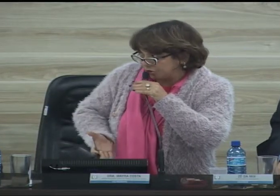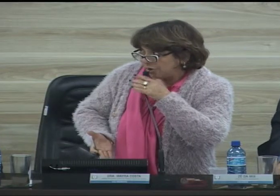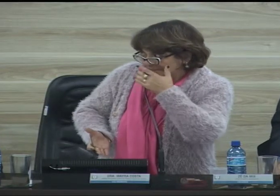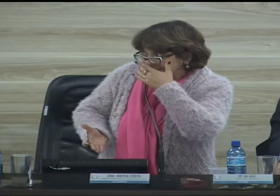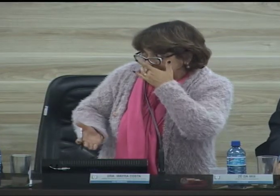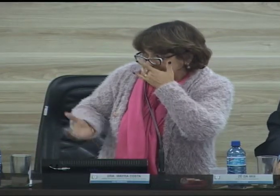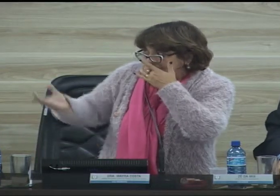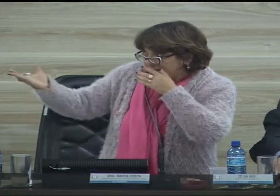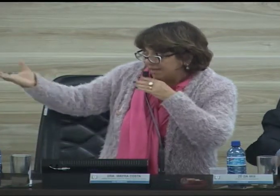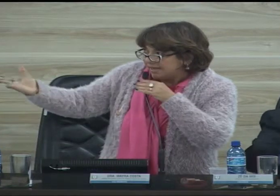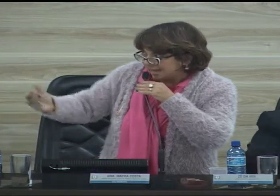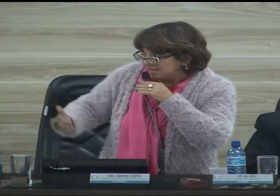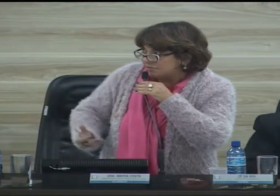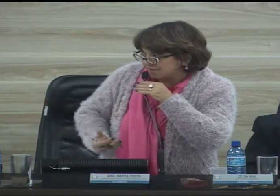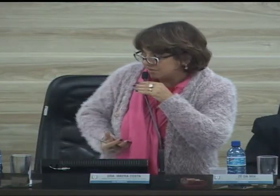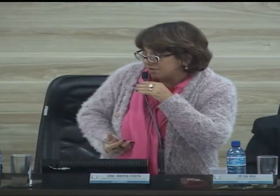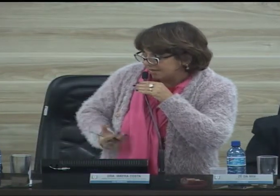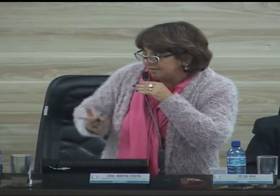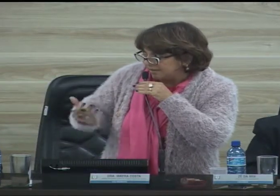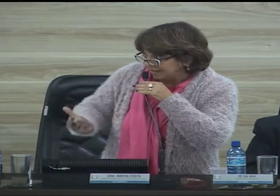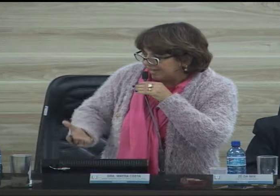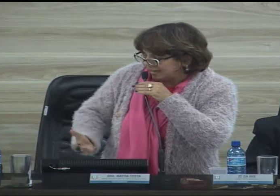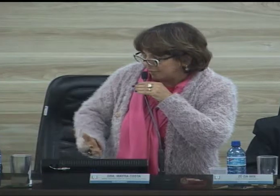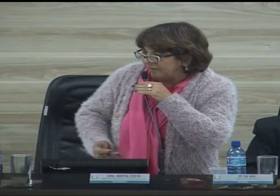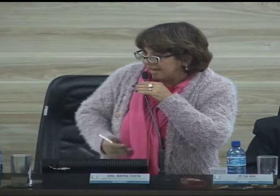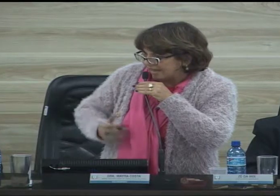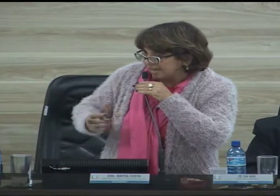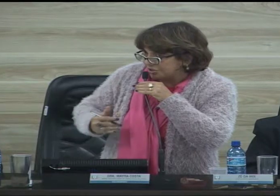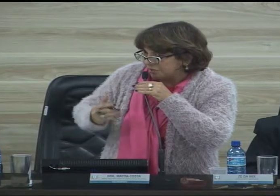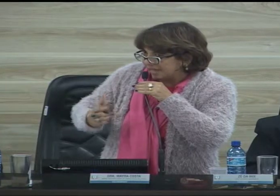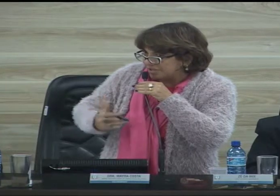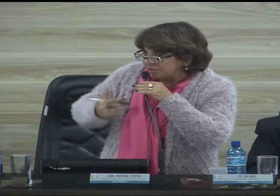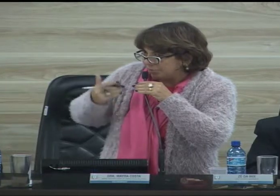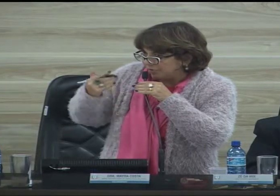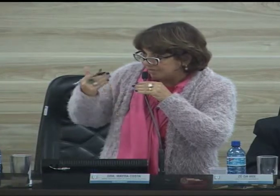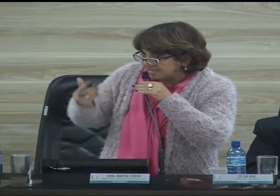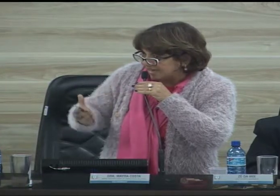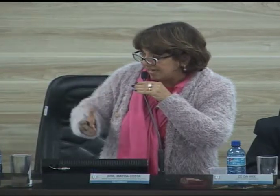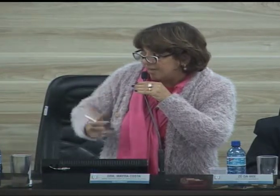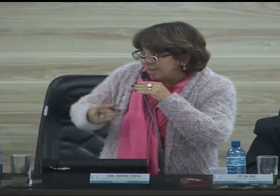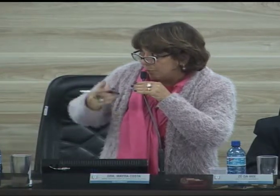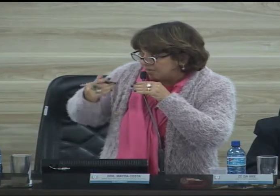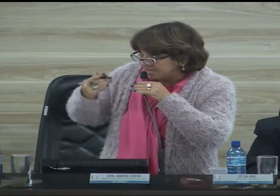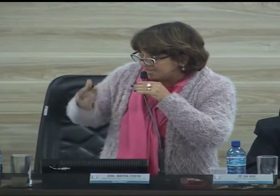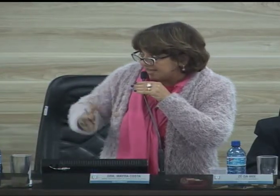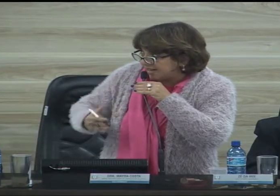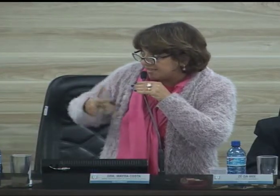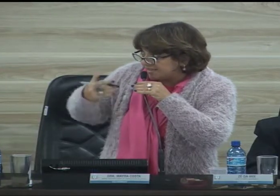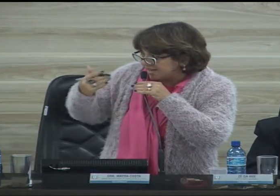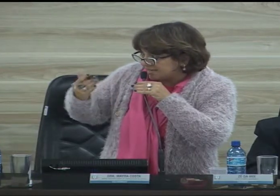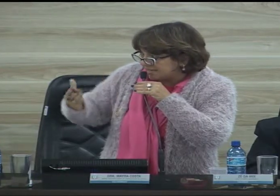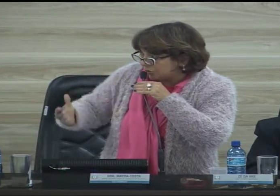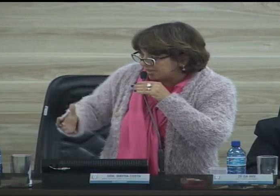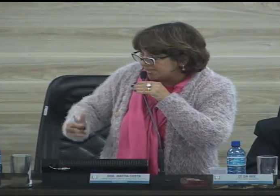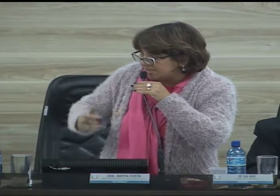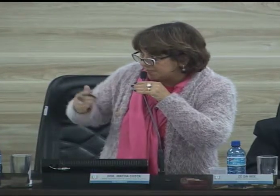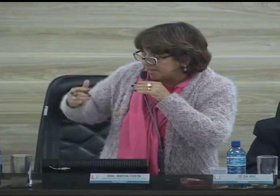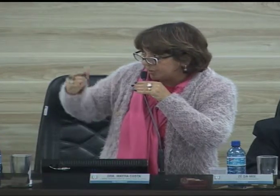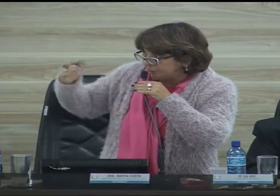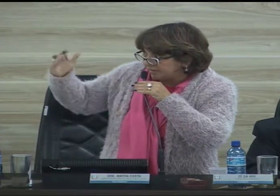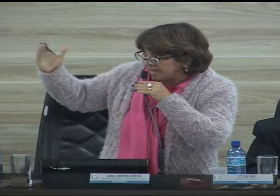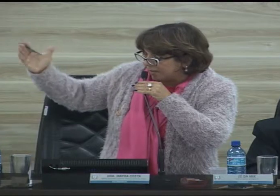das drogas em si que é isso que a senhora tá querendo falar que a questão é que a gente pode fazer por essas crianças e esses adolescentes